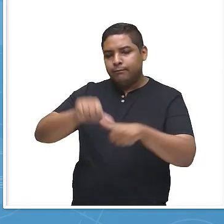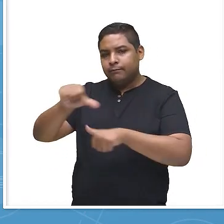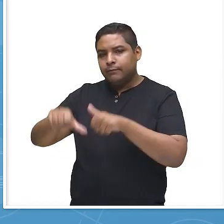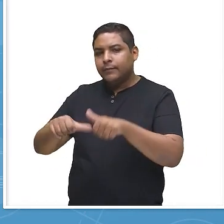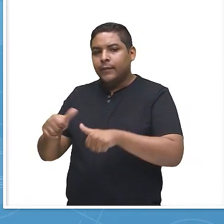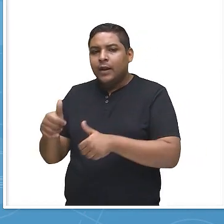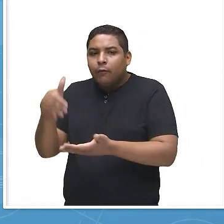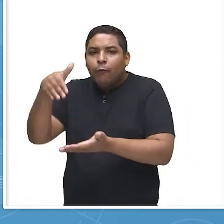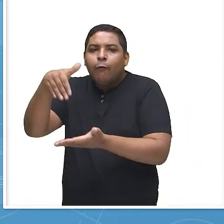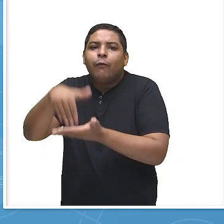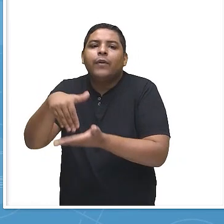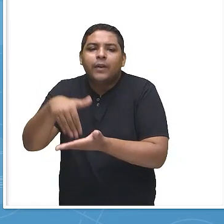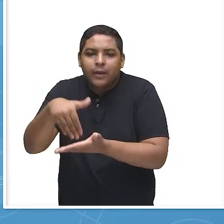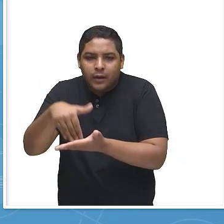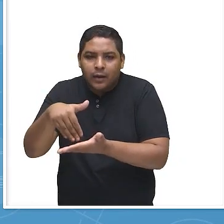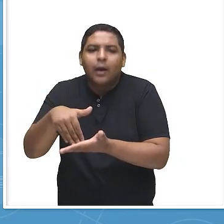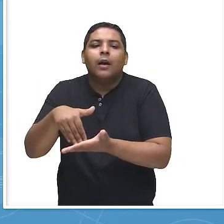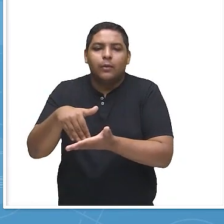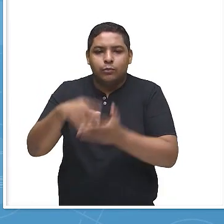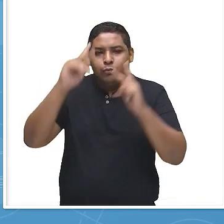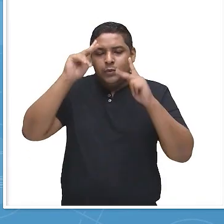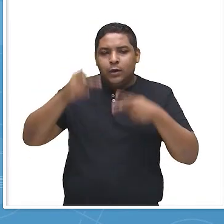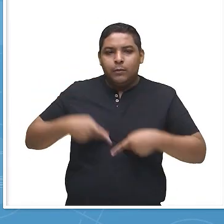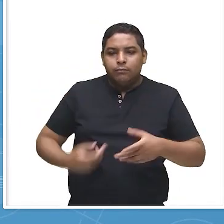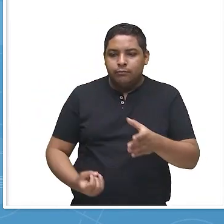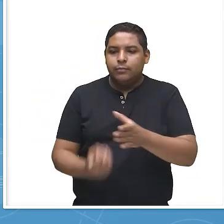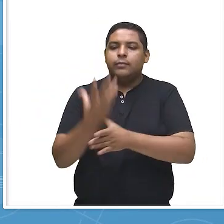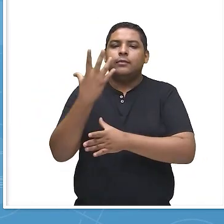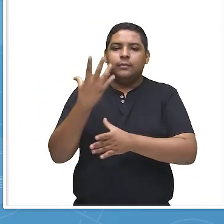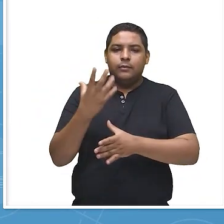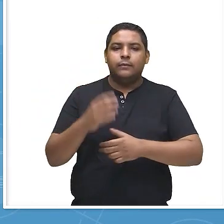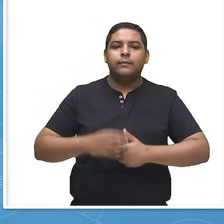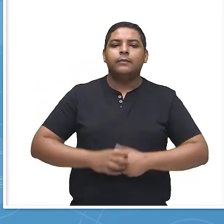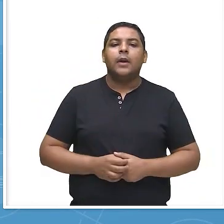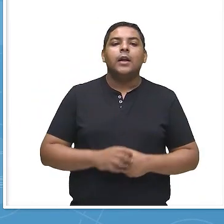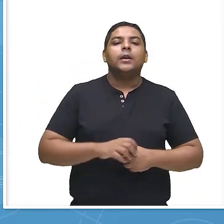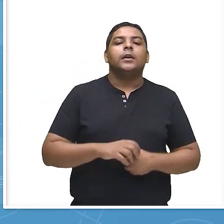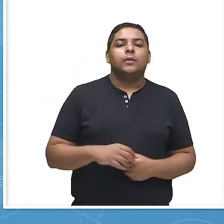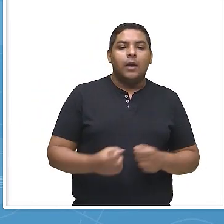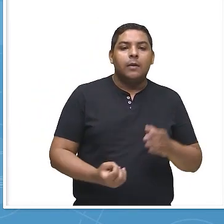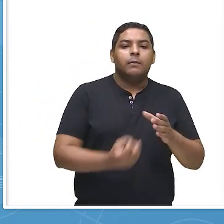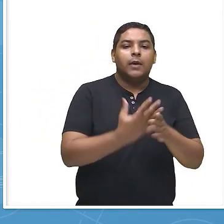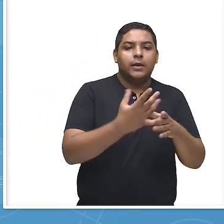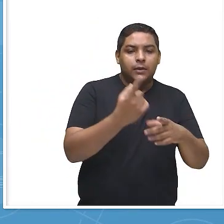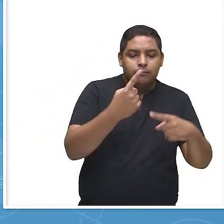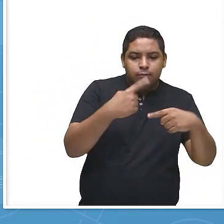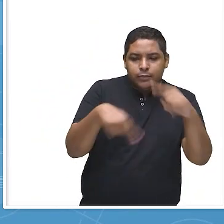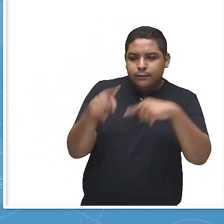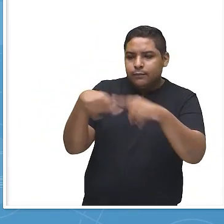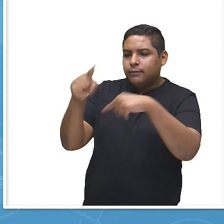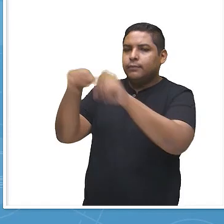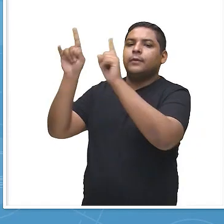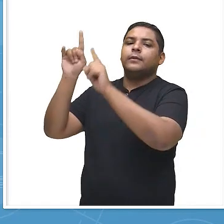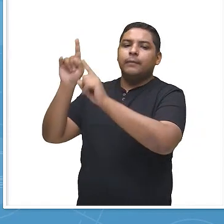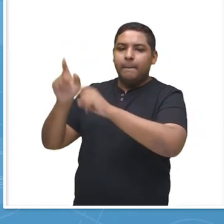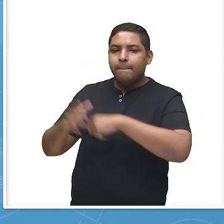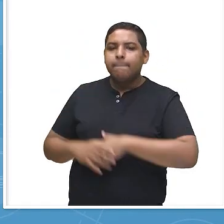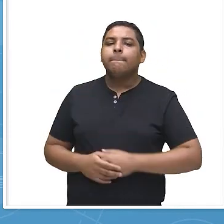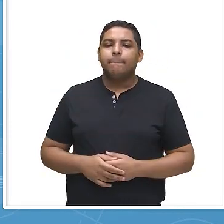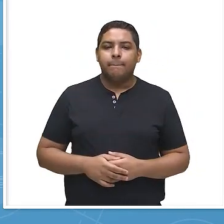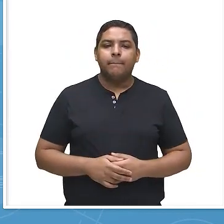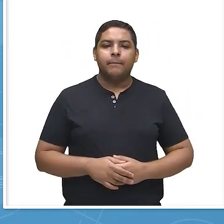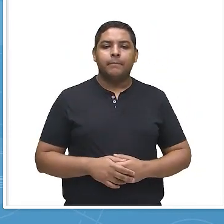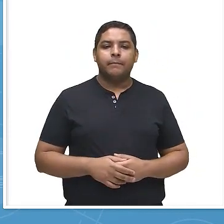lá no finalzinho dessa linha do tempo. E detalhe, aparecendo e sendo transformado, evoluindo, né? Todo o processo de evolução do